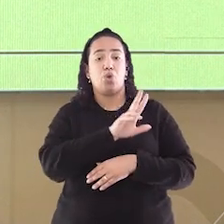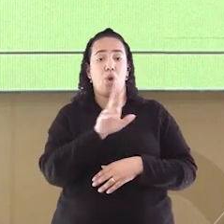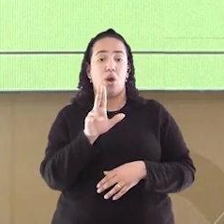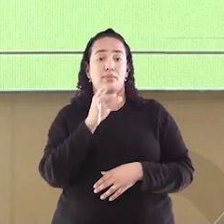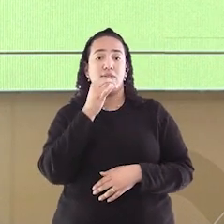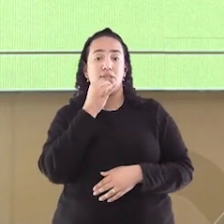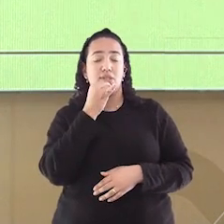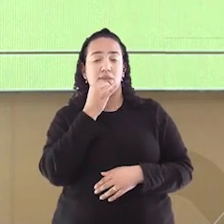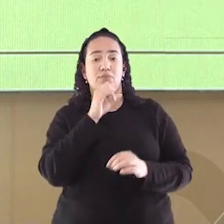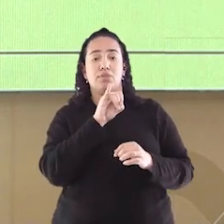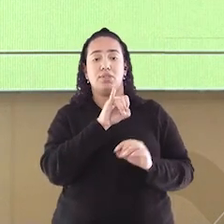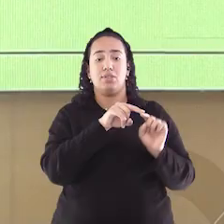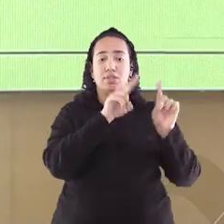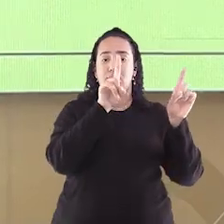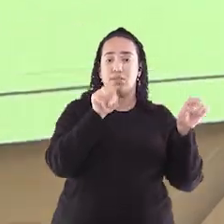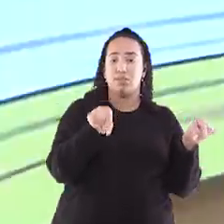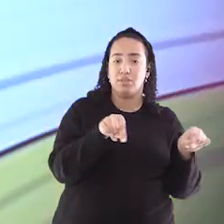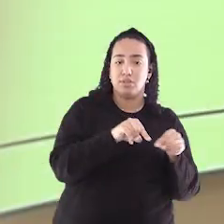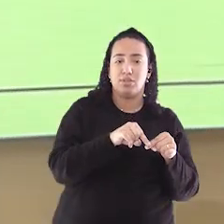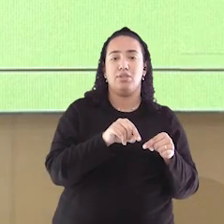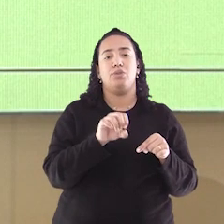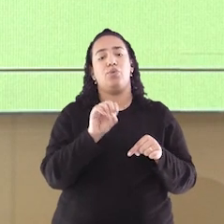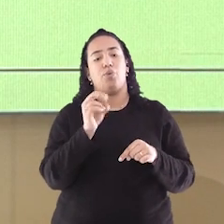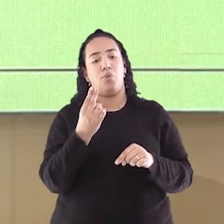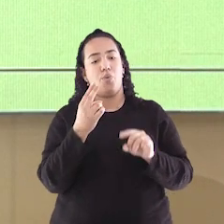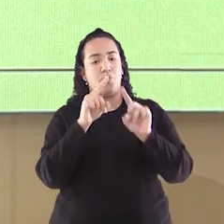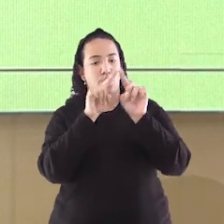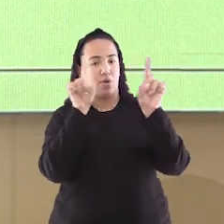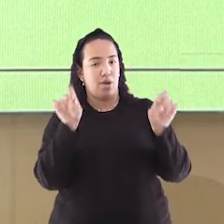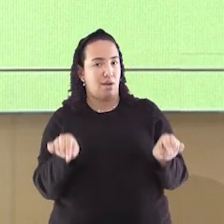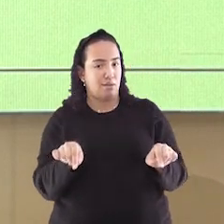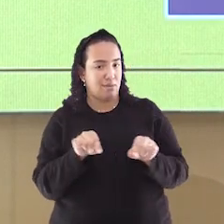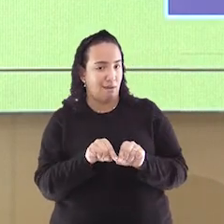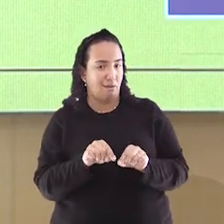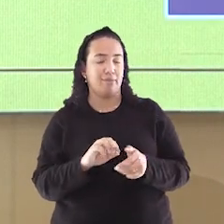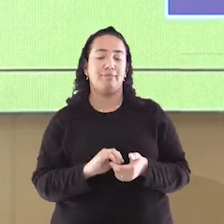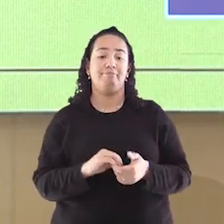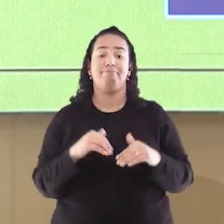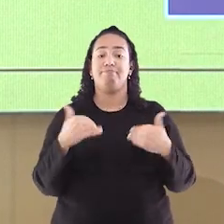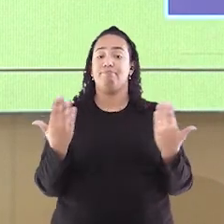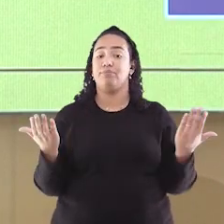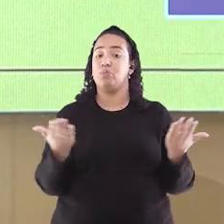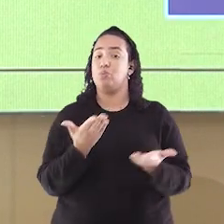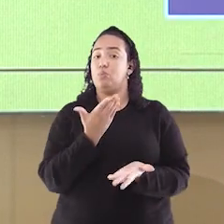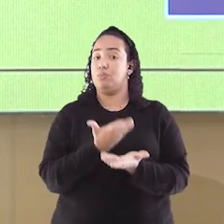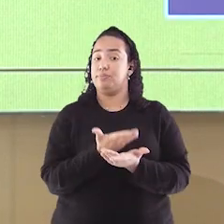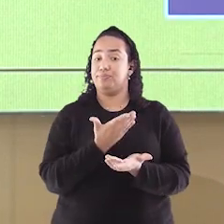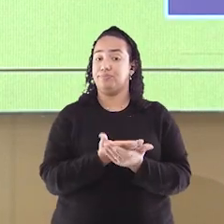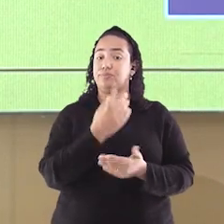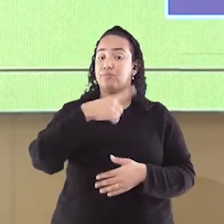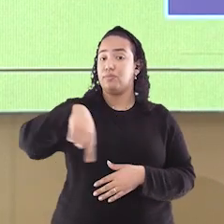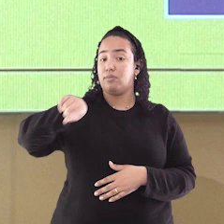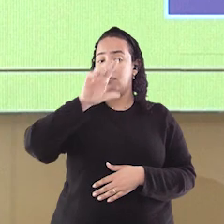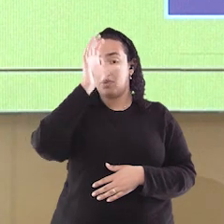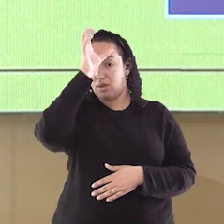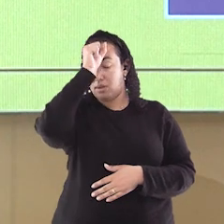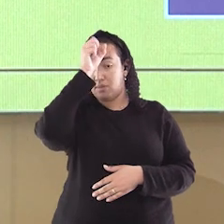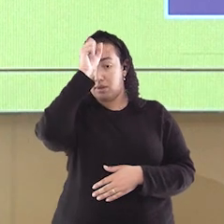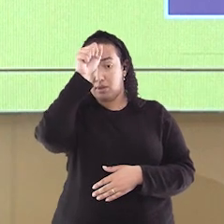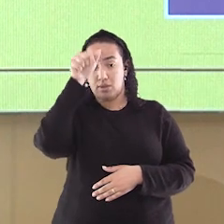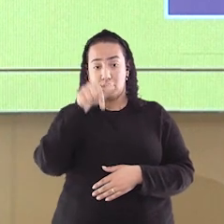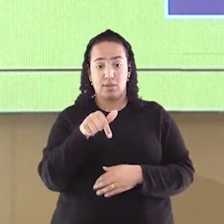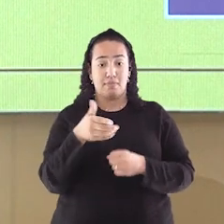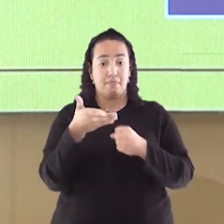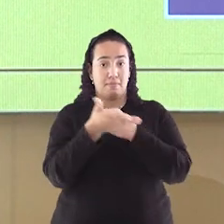nome de acordo com a sua base. E nessa aula, vamos aprender a calcular o volume de um prisma